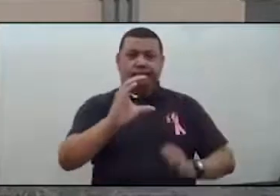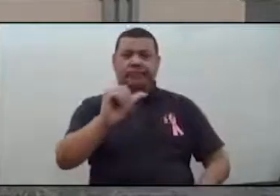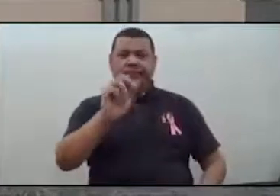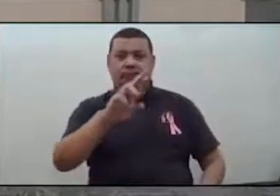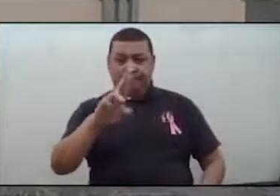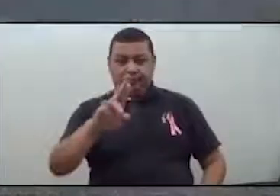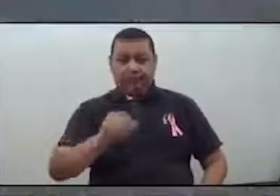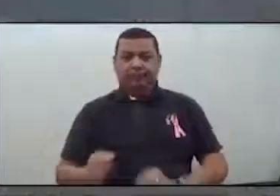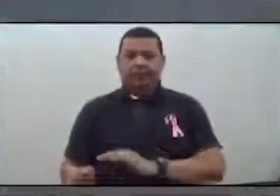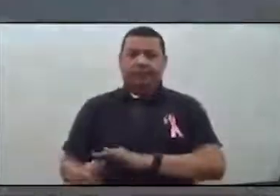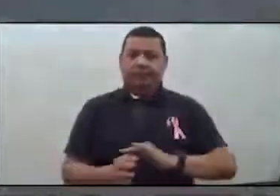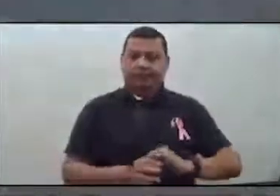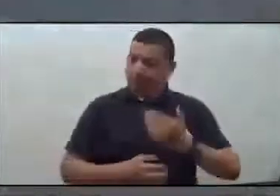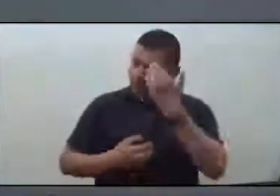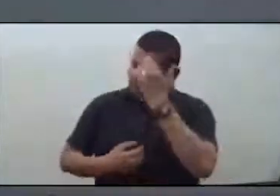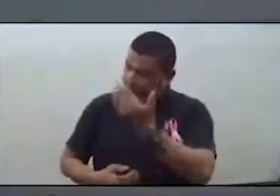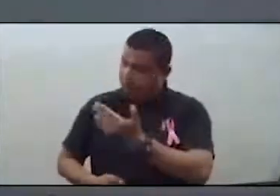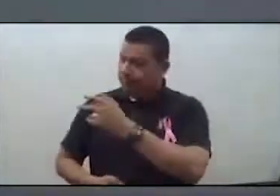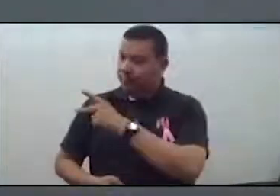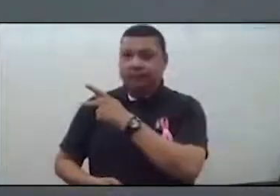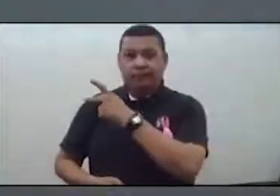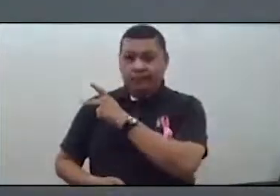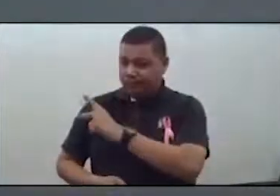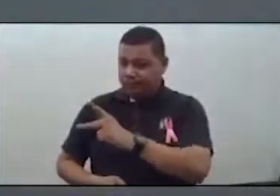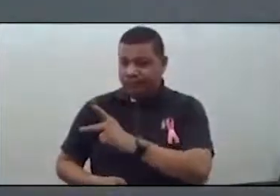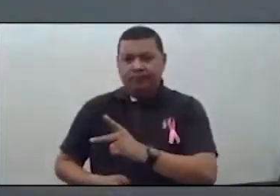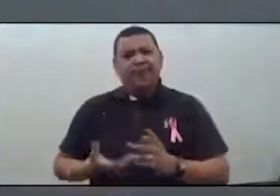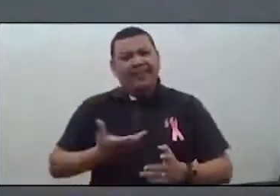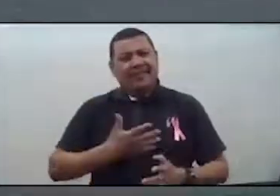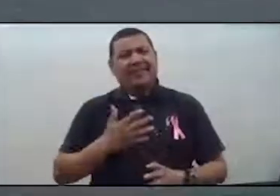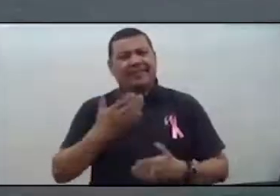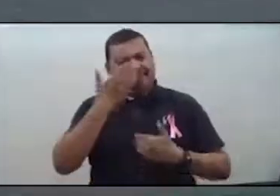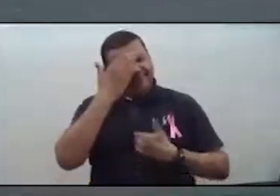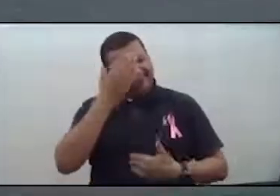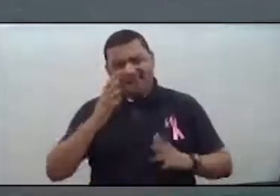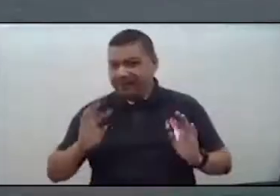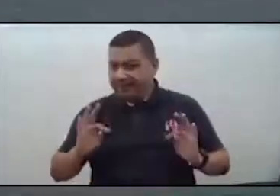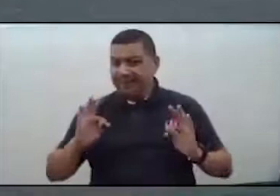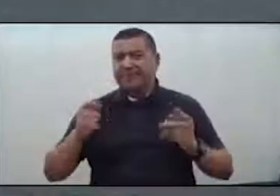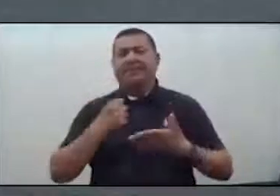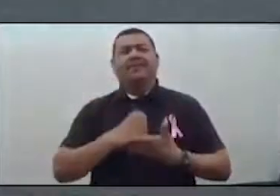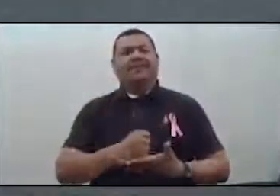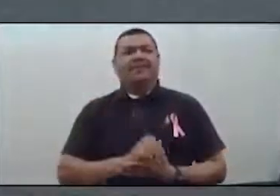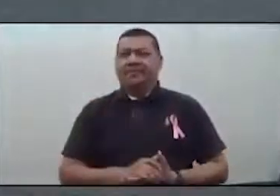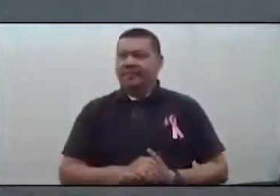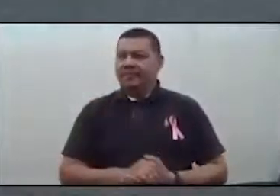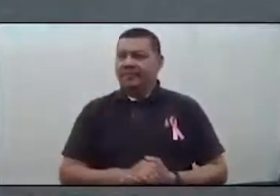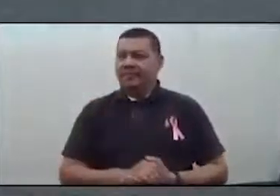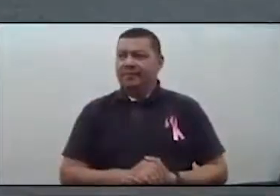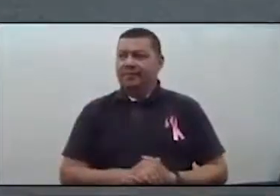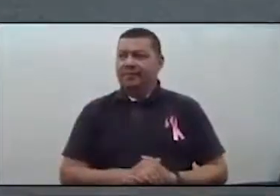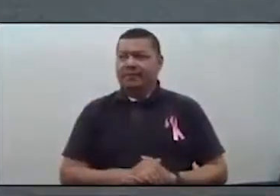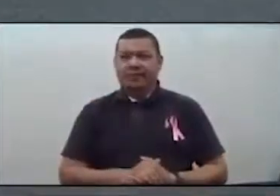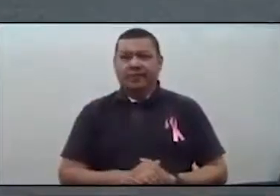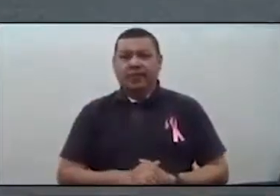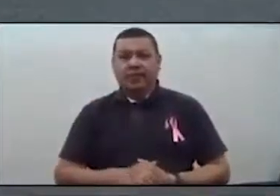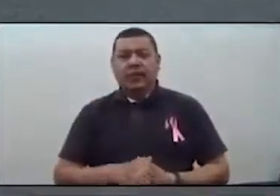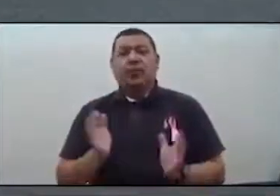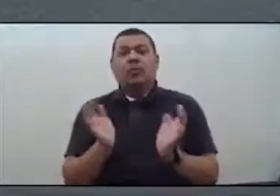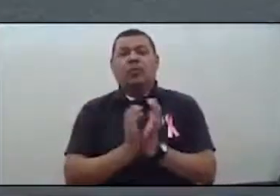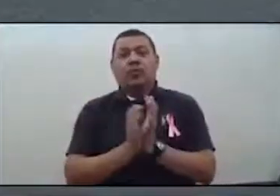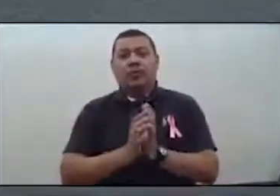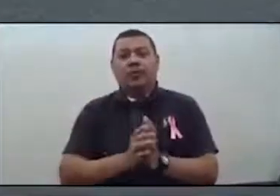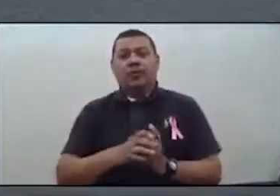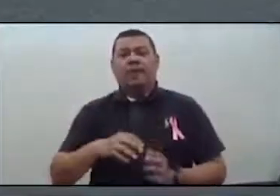Obrigado, presidente. Queria aqui agradecer a todos realmente que colaboraram. Tivemos a assessora do vereador Paulinho nos ajudando a equipe de cozinha,